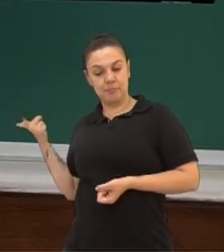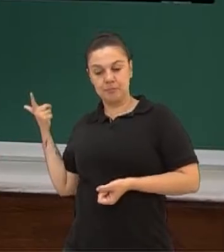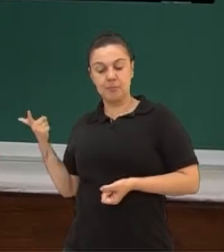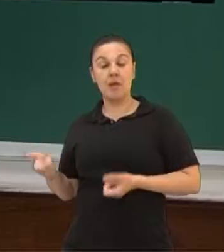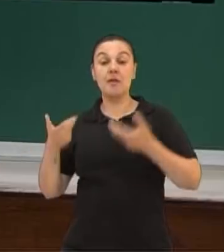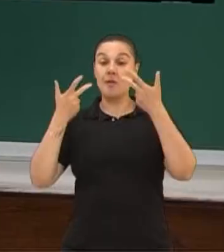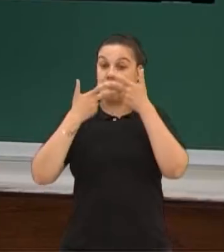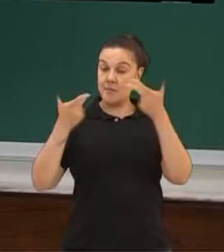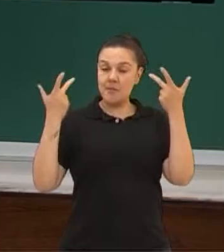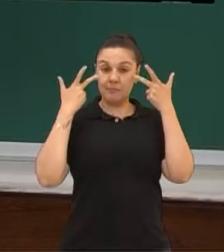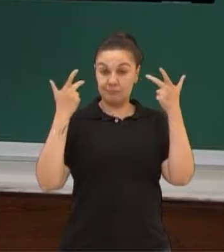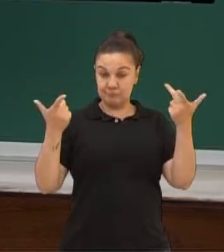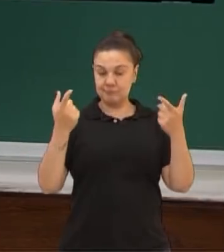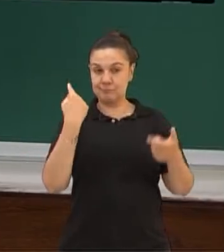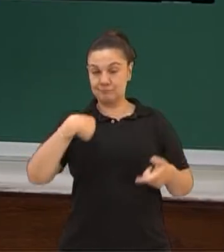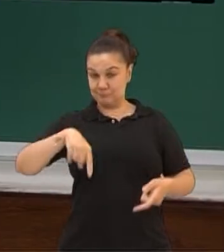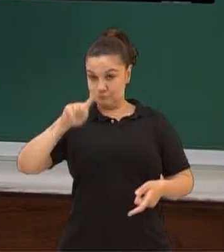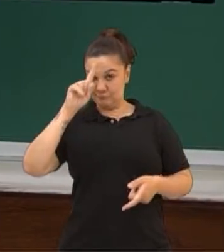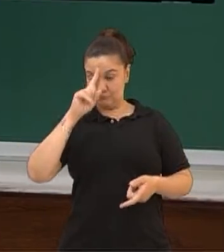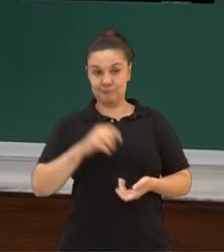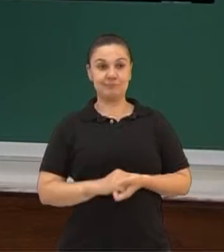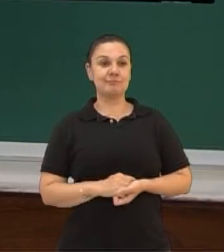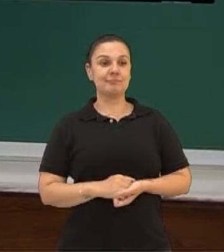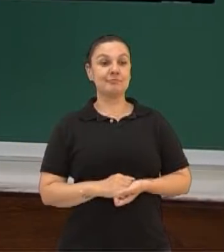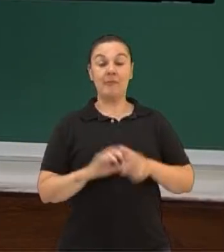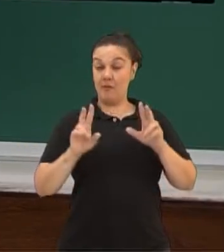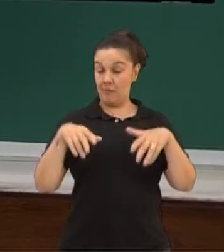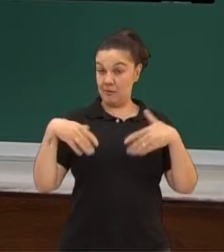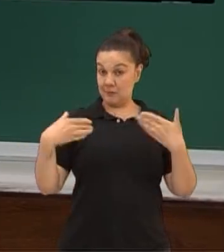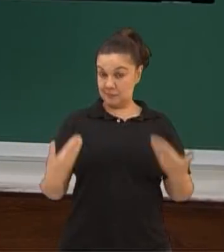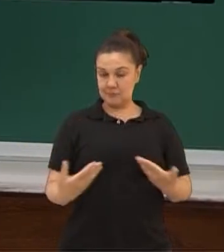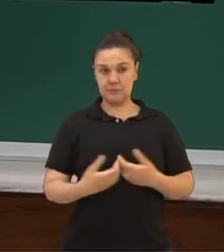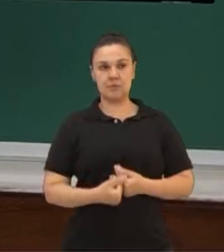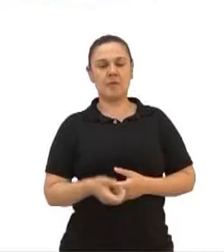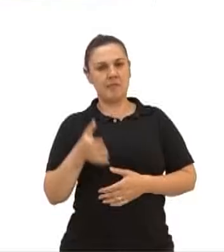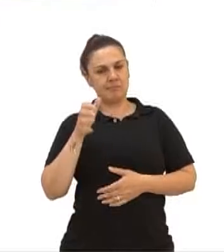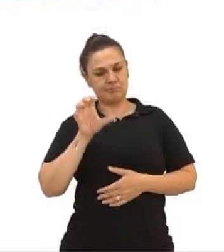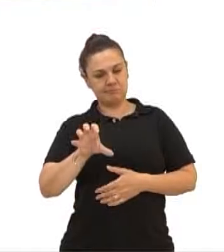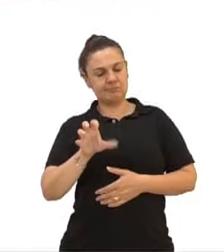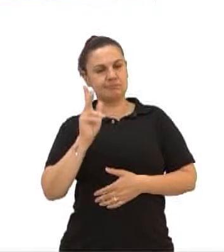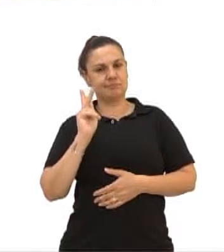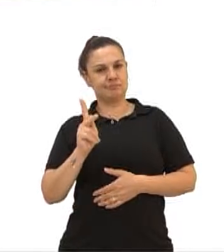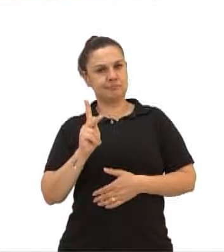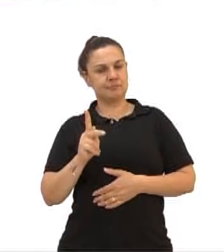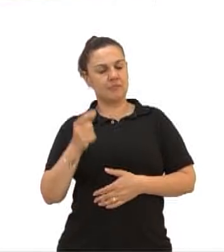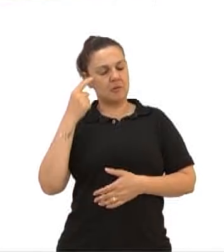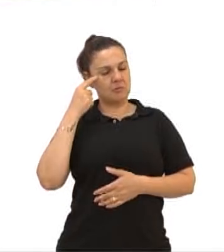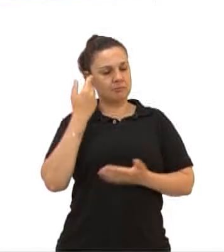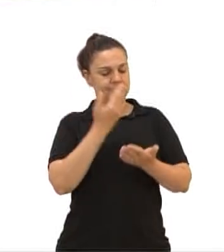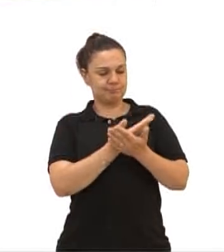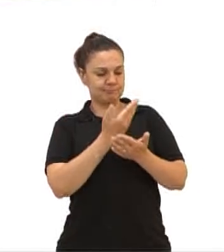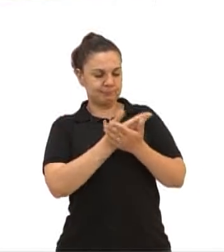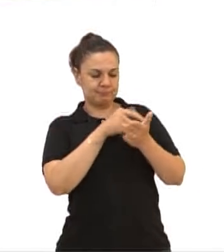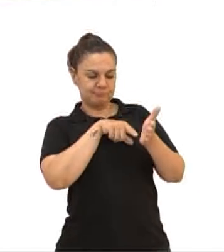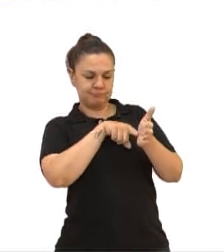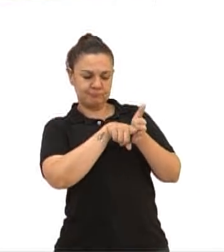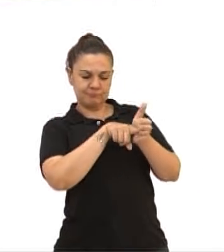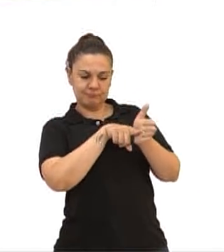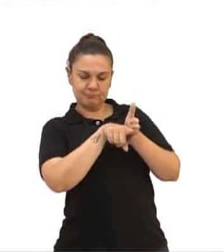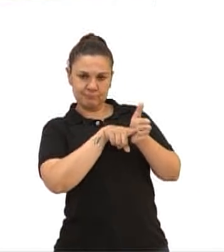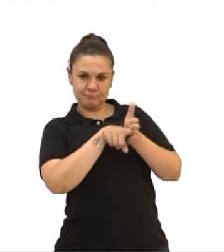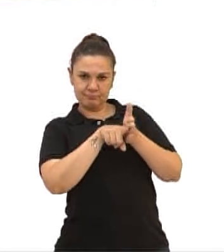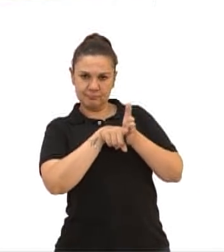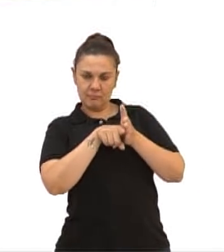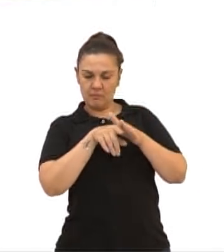movimentos naturais do ser humano. Assim, este mesmo homem, à luz da ciência, começou a